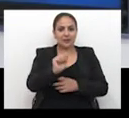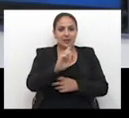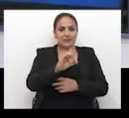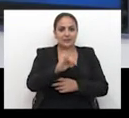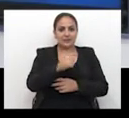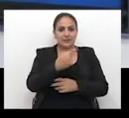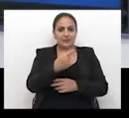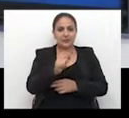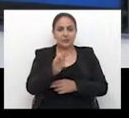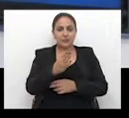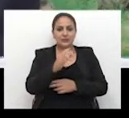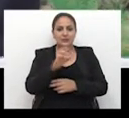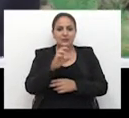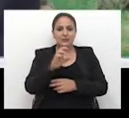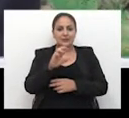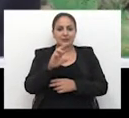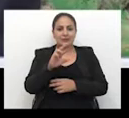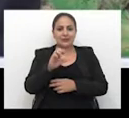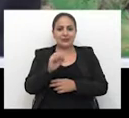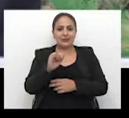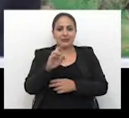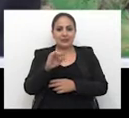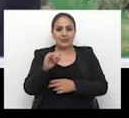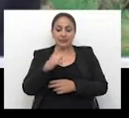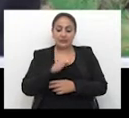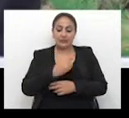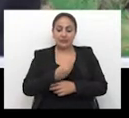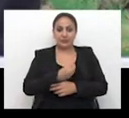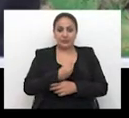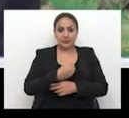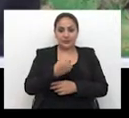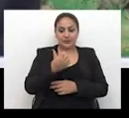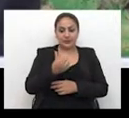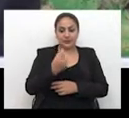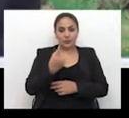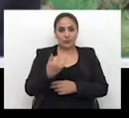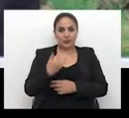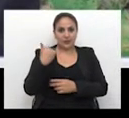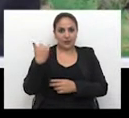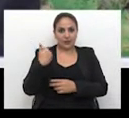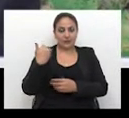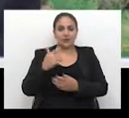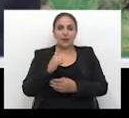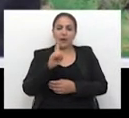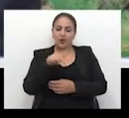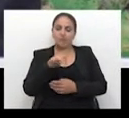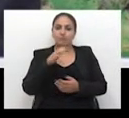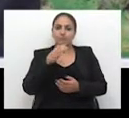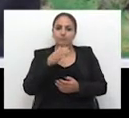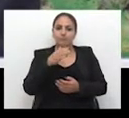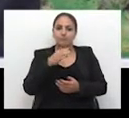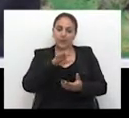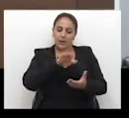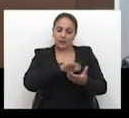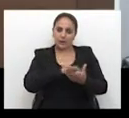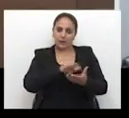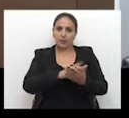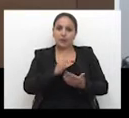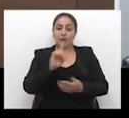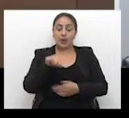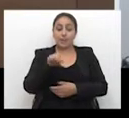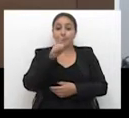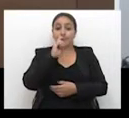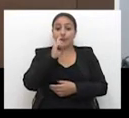adão cimeira cunha o empresário tem 61 anos é casado e pai de três filhos em